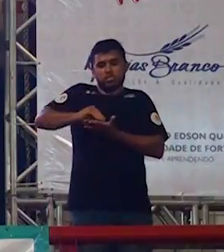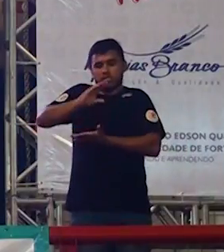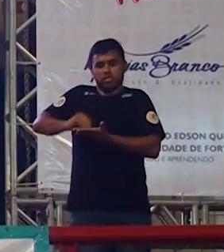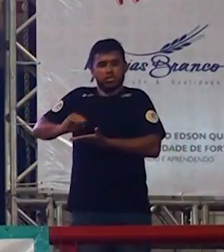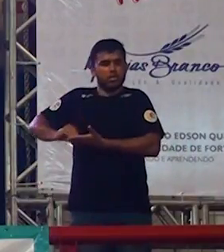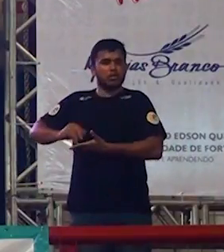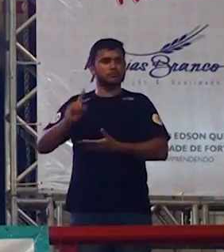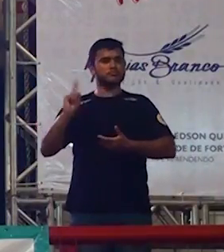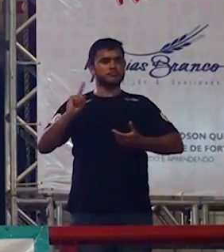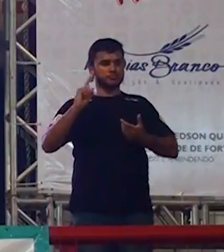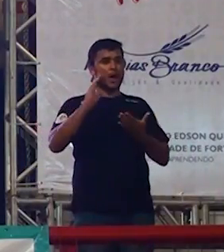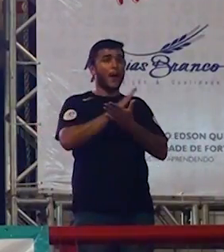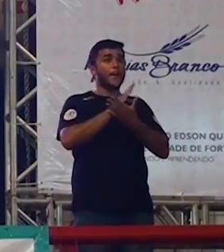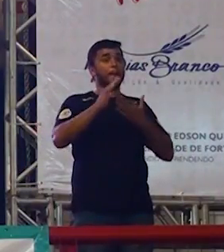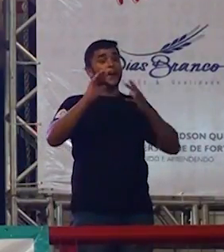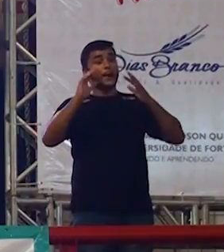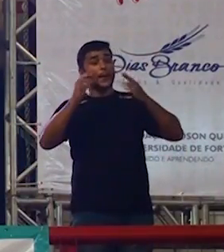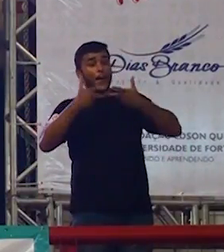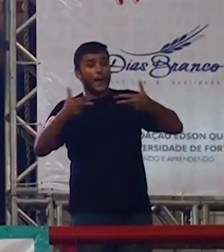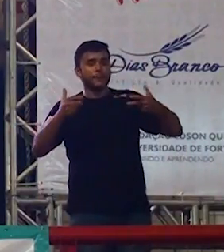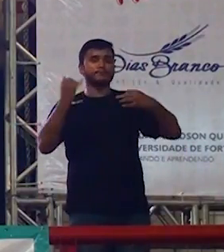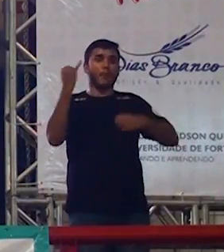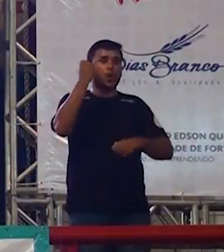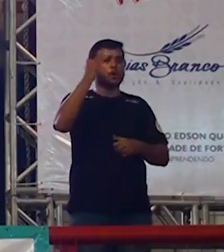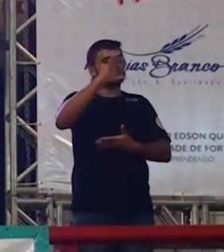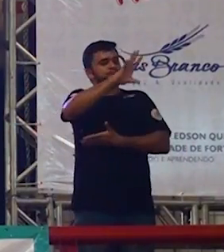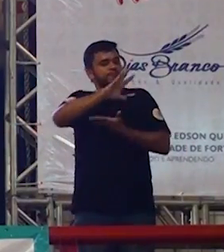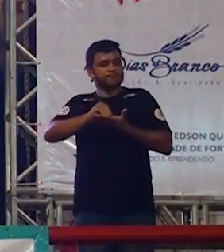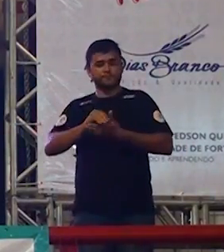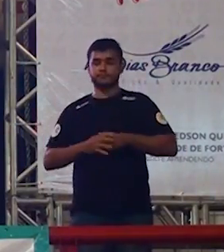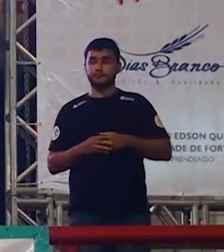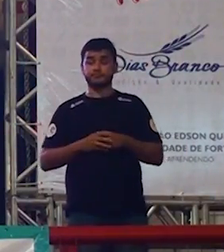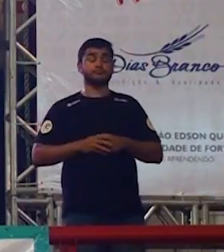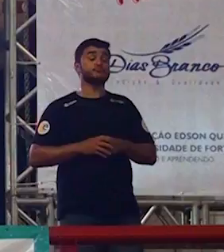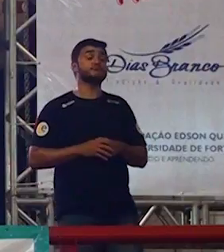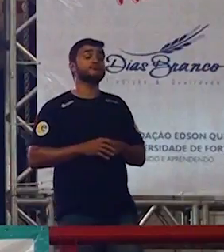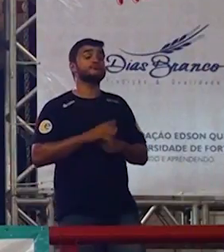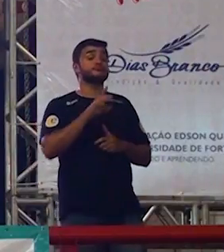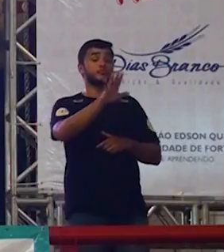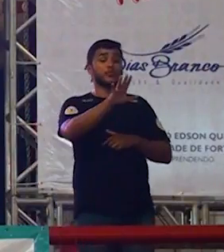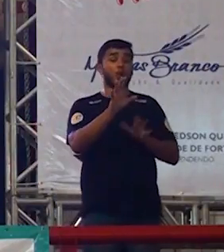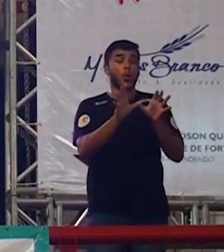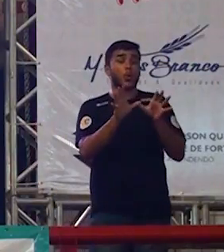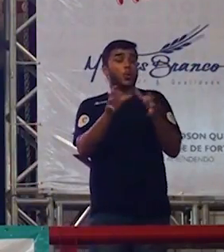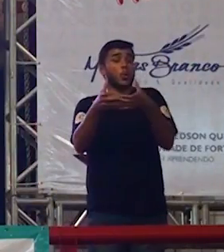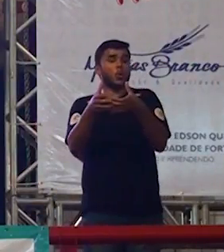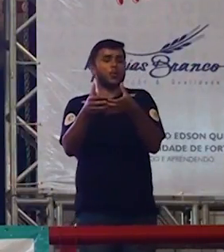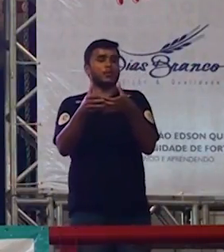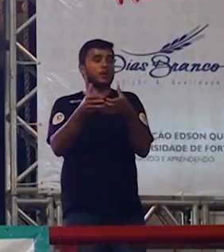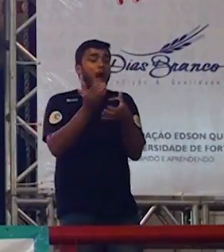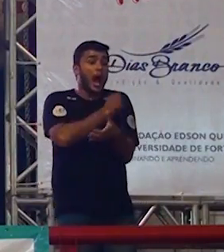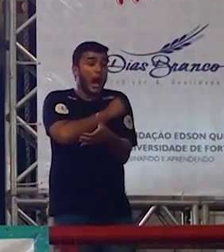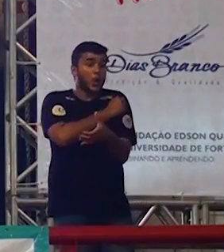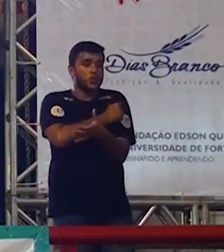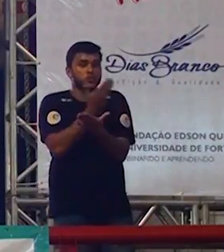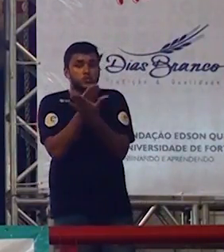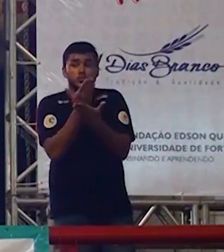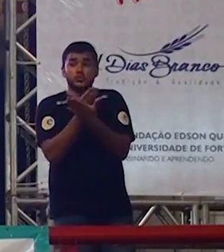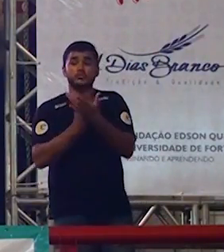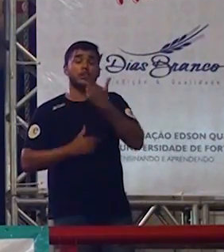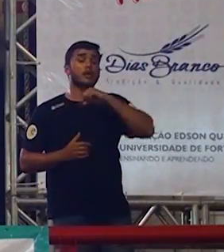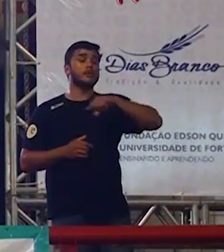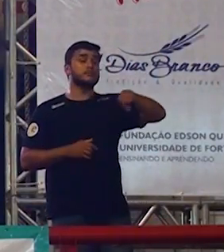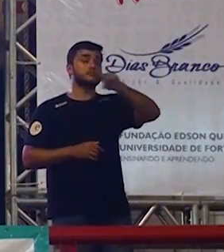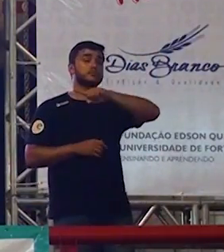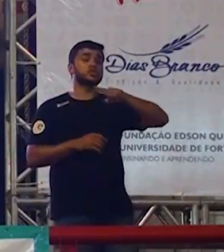está na apostila. Grife na apostila. Outra coisa importante, grupo de estudo. Quem